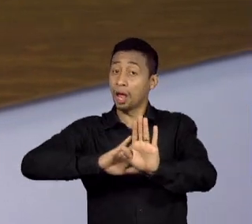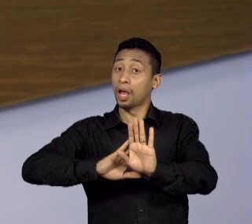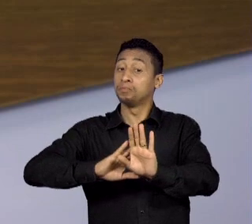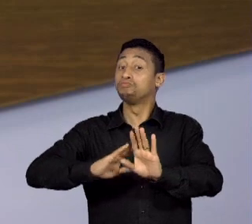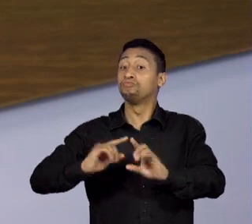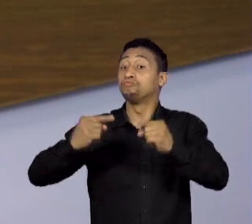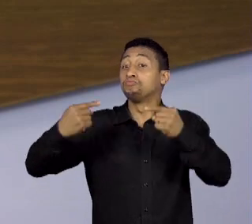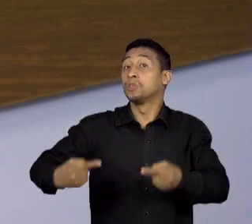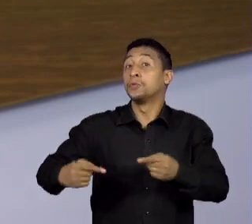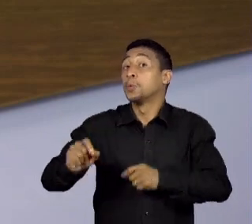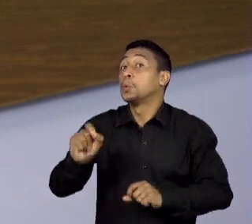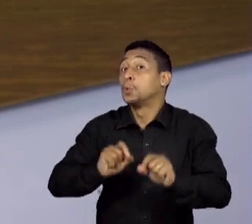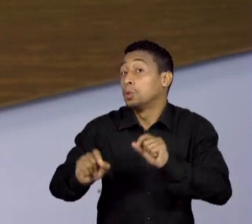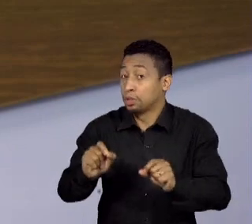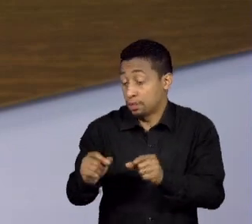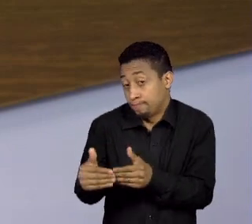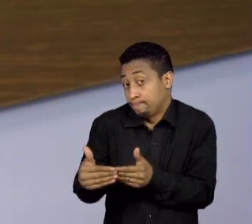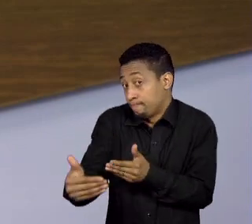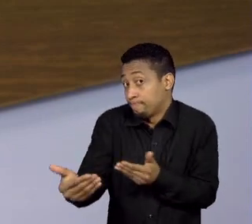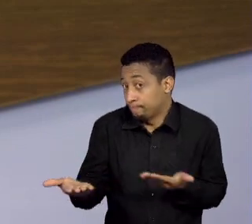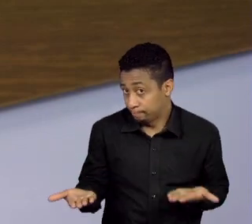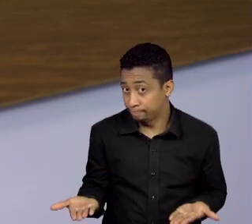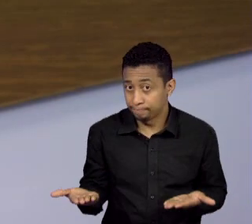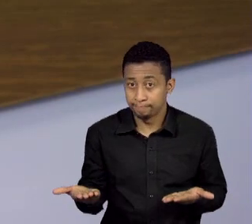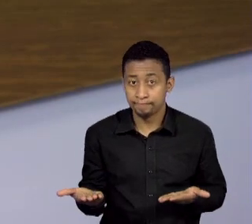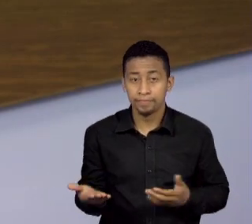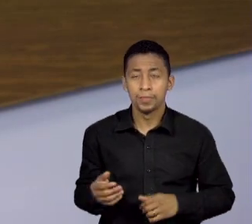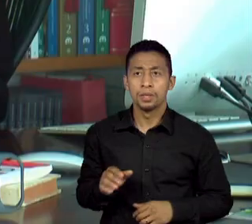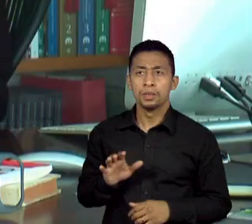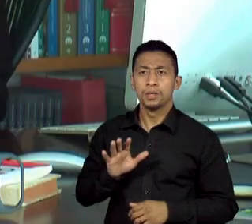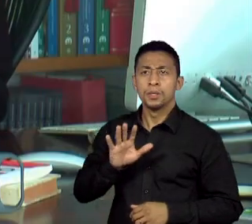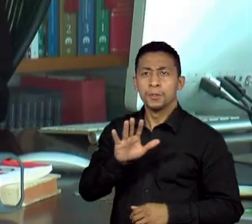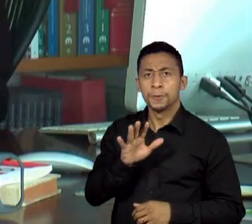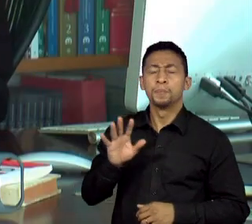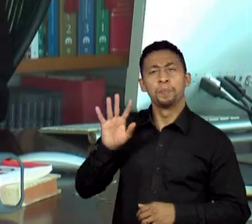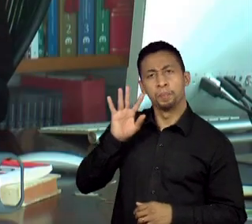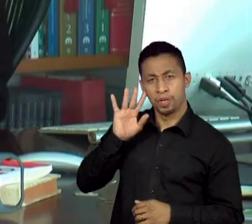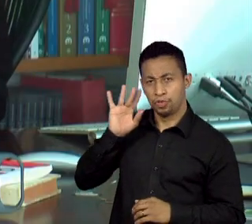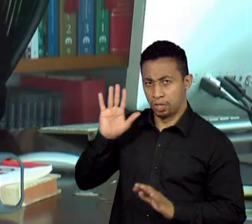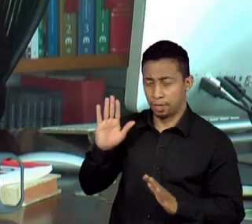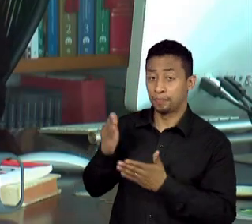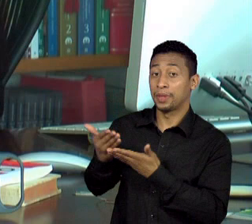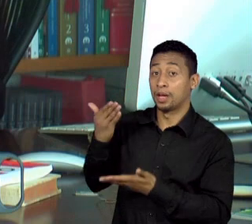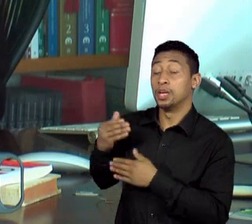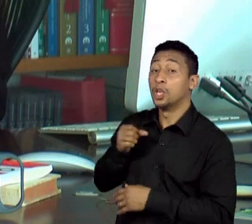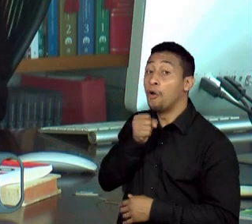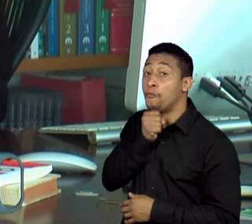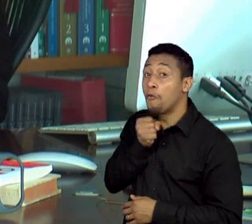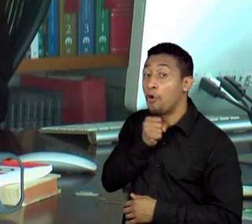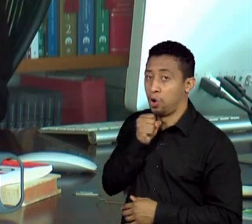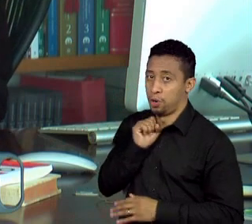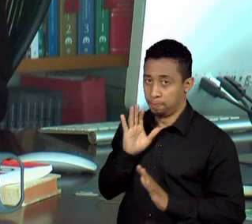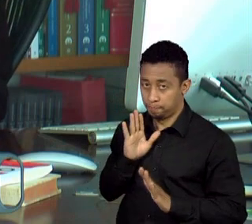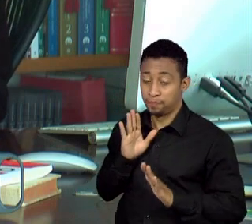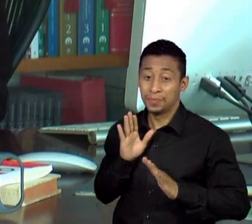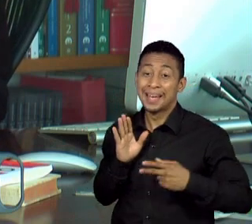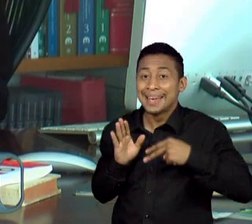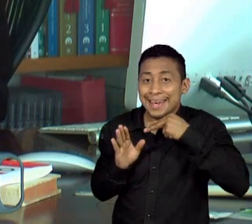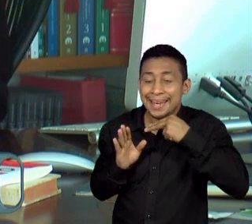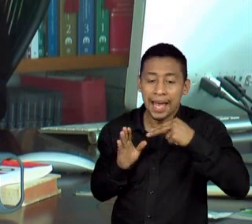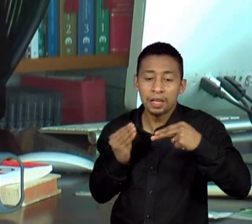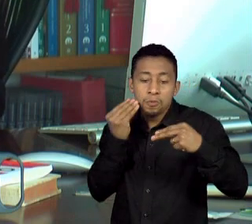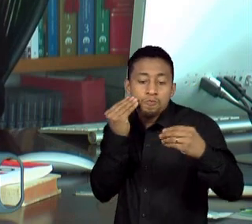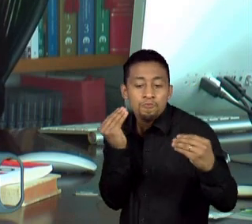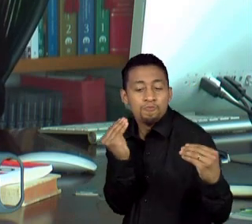para os ficcionistas atualmente? Assim? Se a gente fosse imaginar que os avós não poderiam beijar seus netos, que as crianças